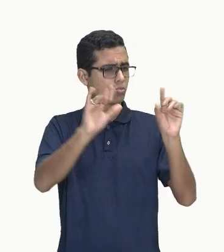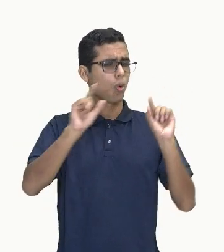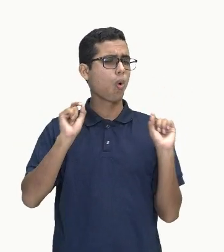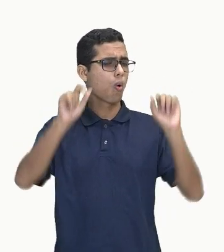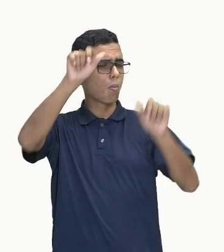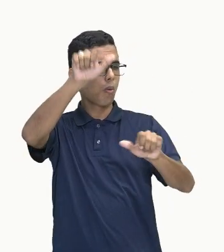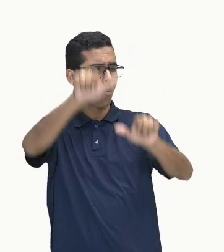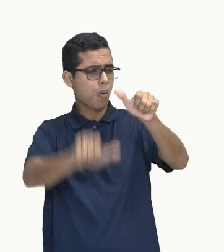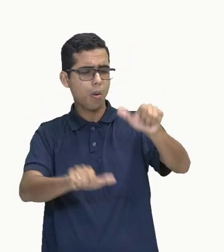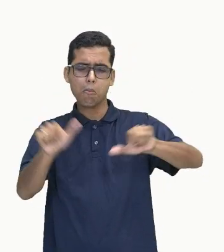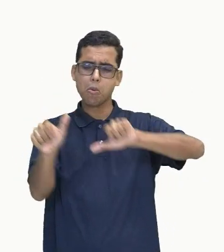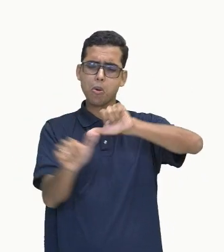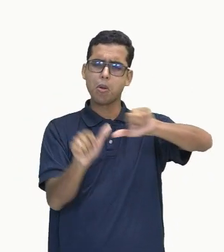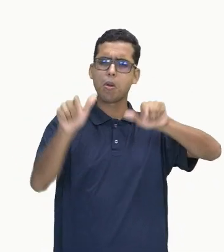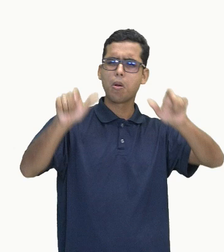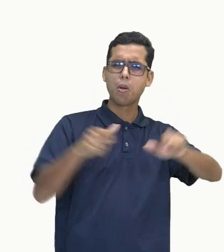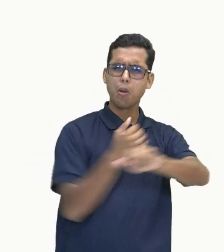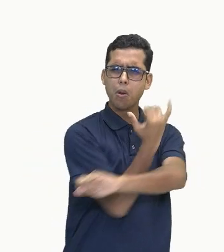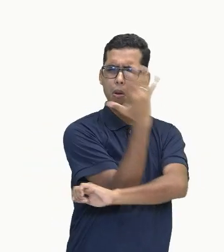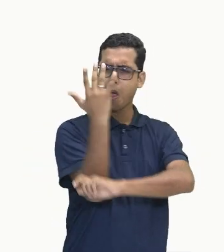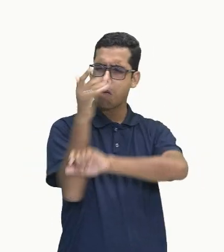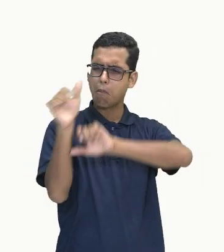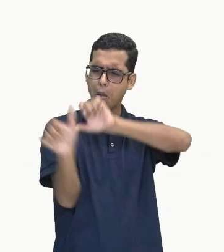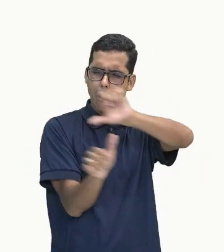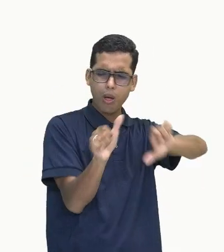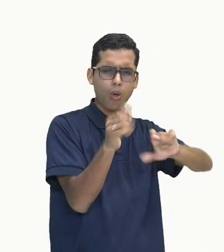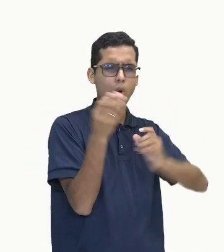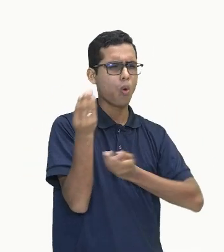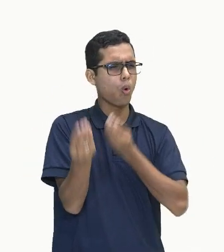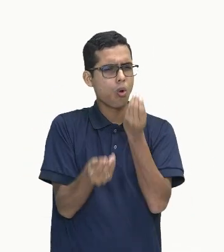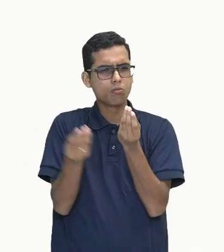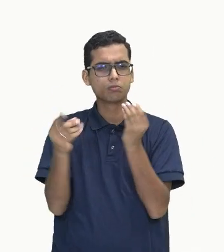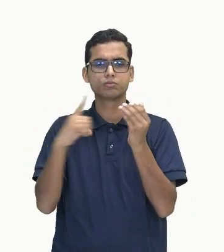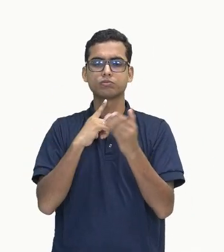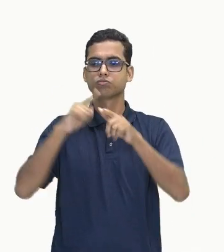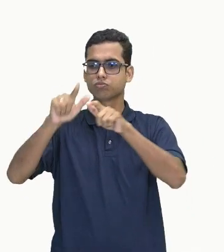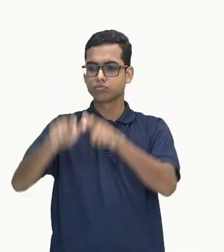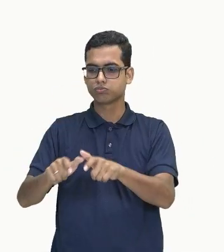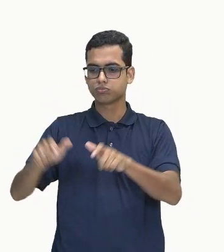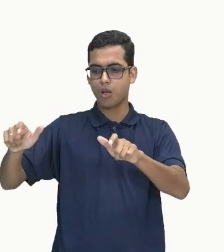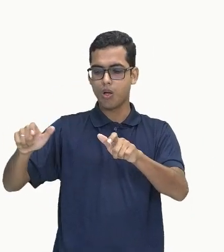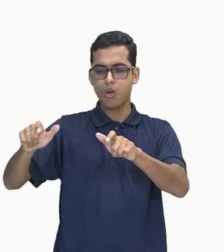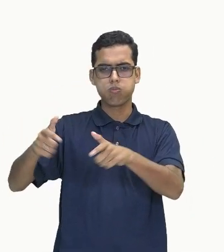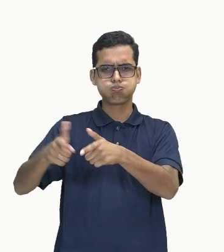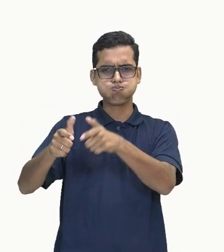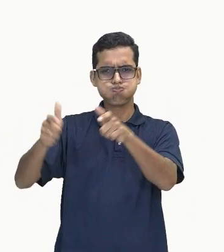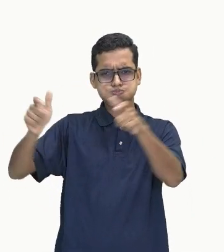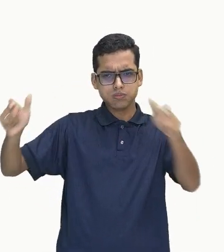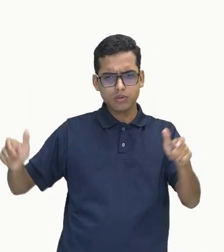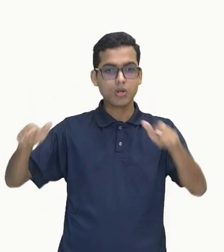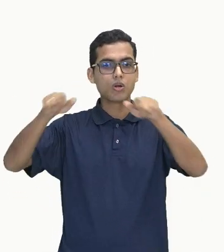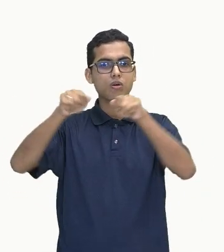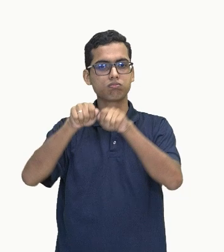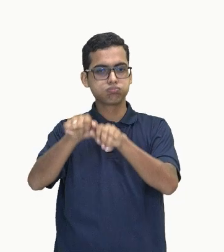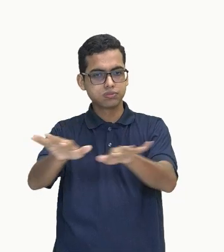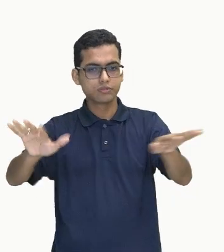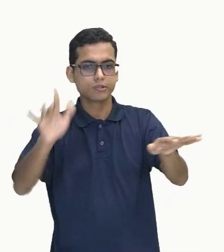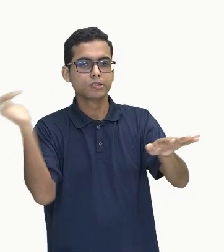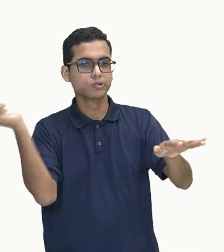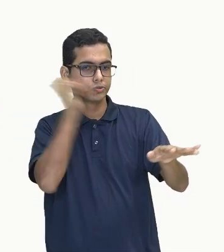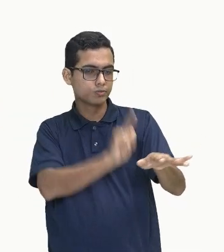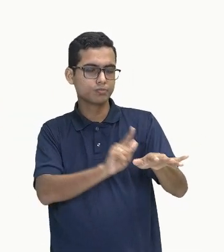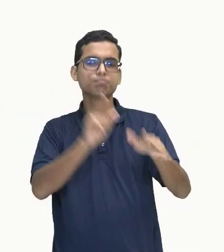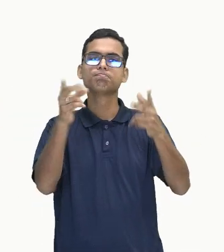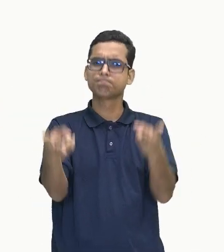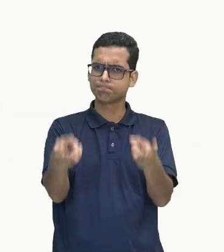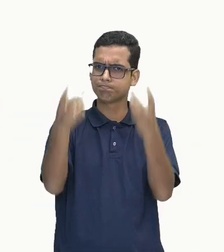a essa mudança da paisagem? Nós temos a expansão das cidades. Aqui a gente já vai observar esse